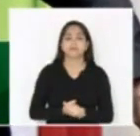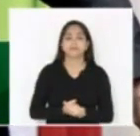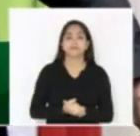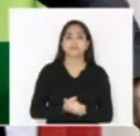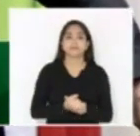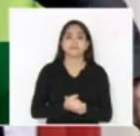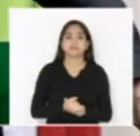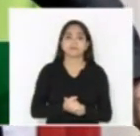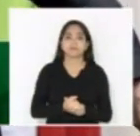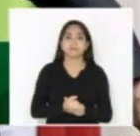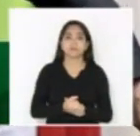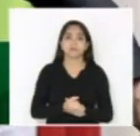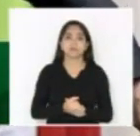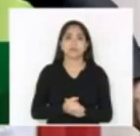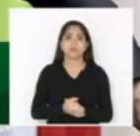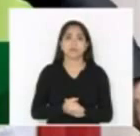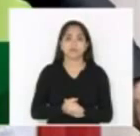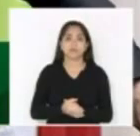deputado Mota,